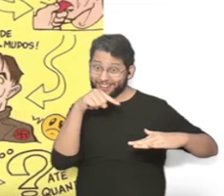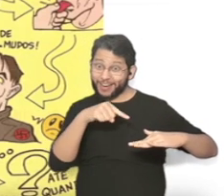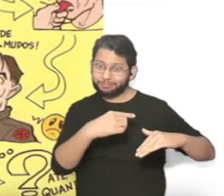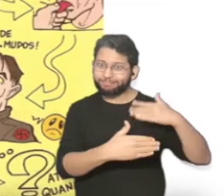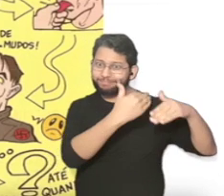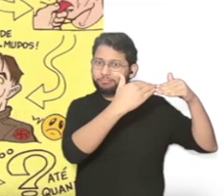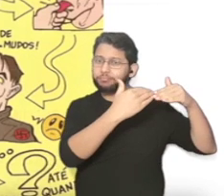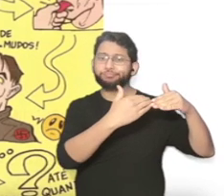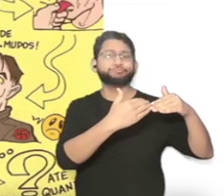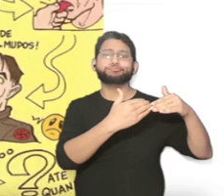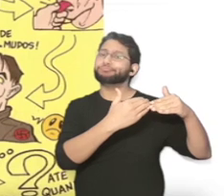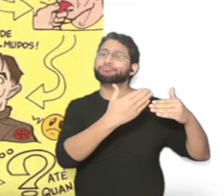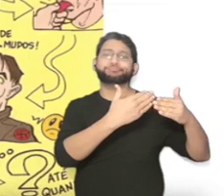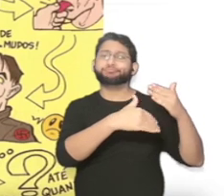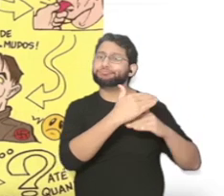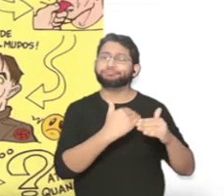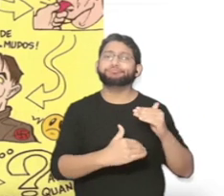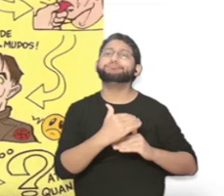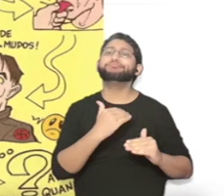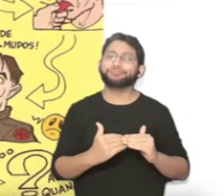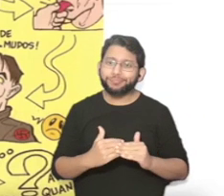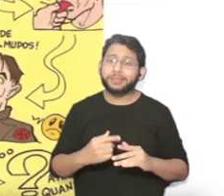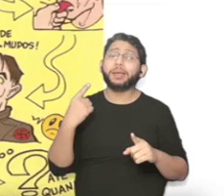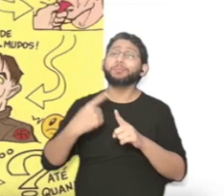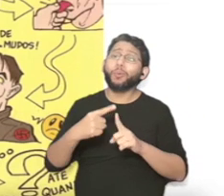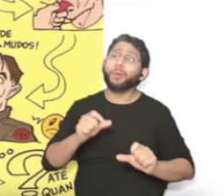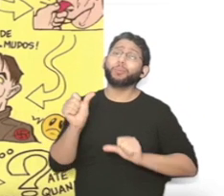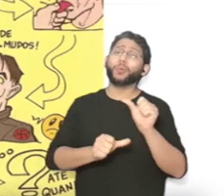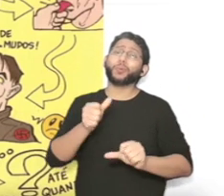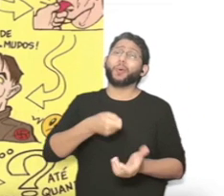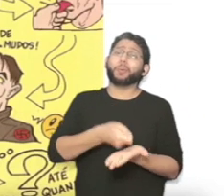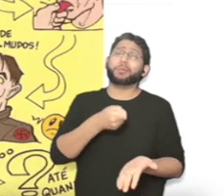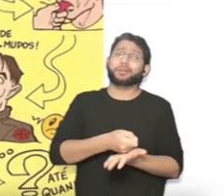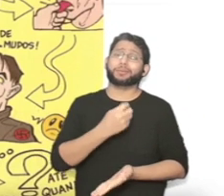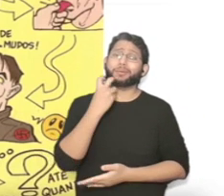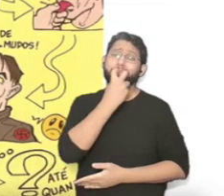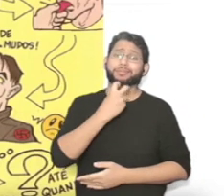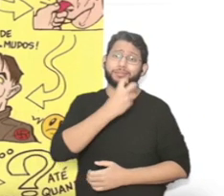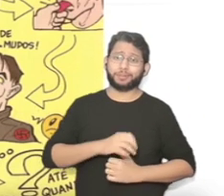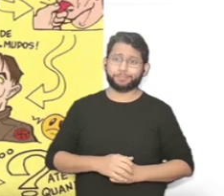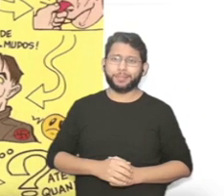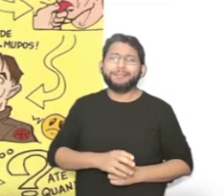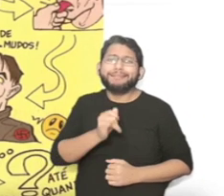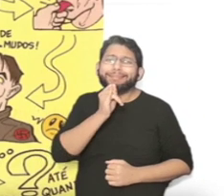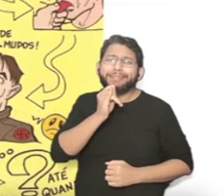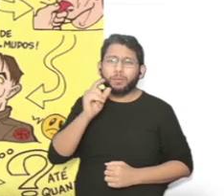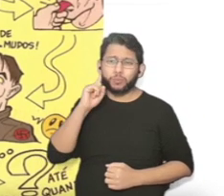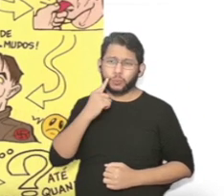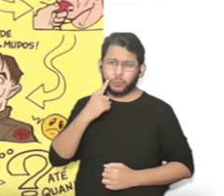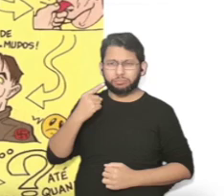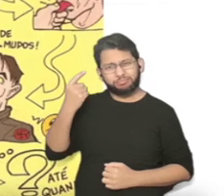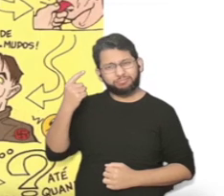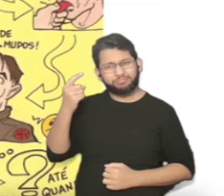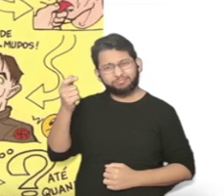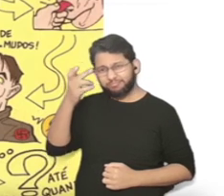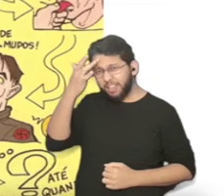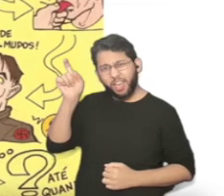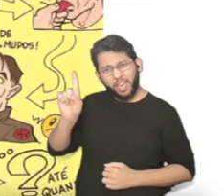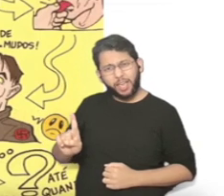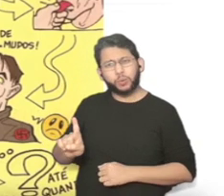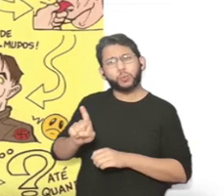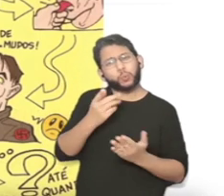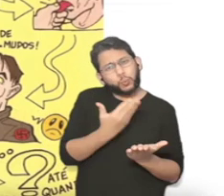maior, começaram a ver que as suas gerações seguintes não alcançavam as